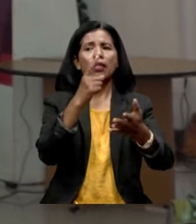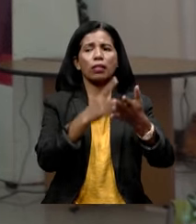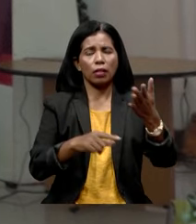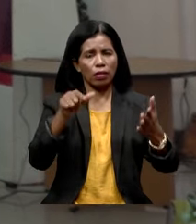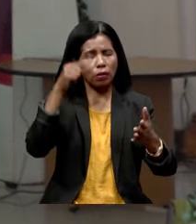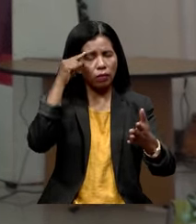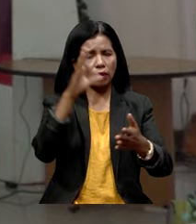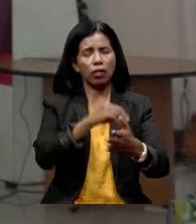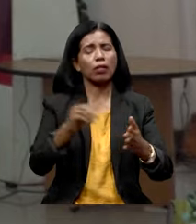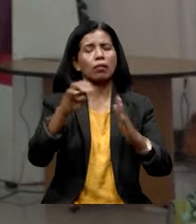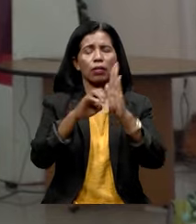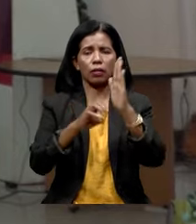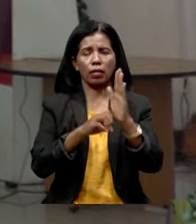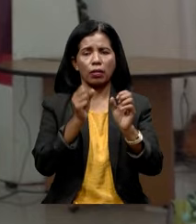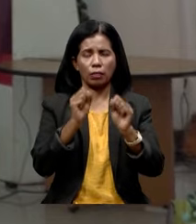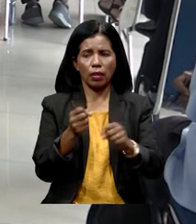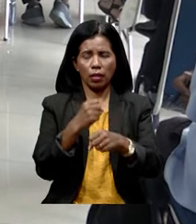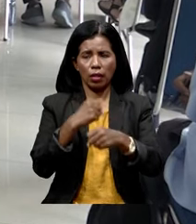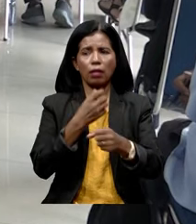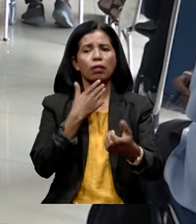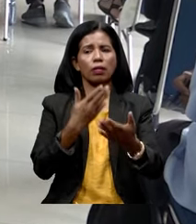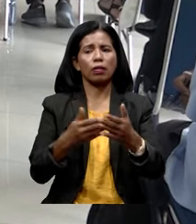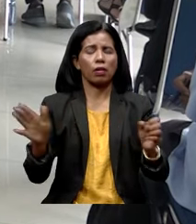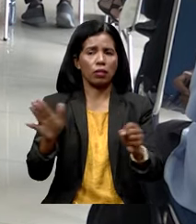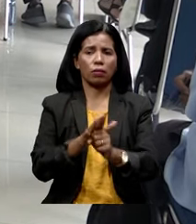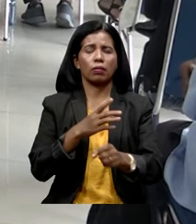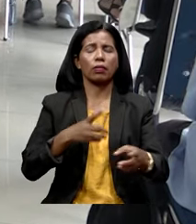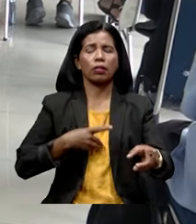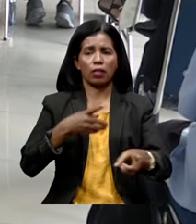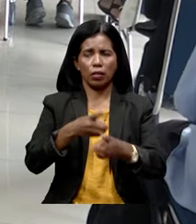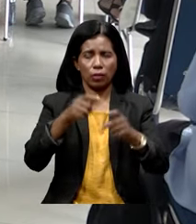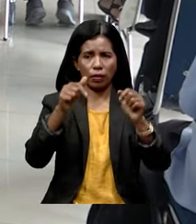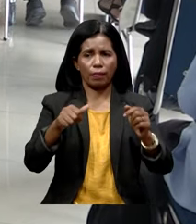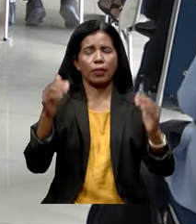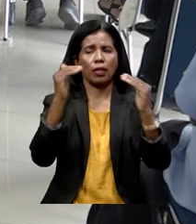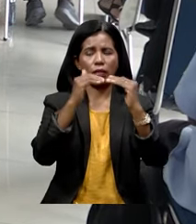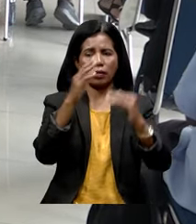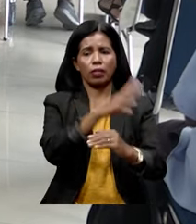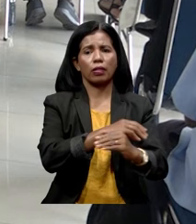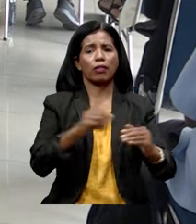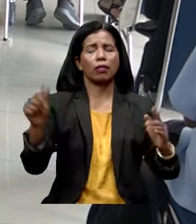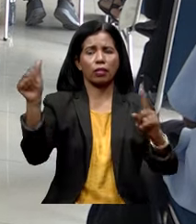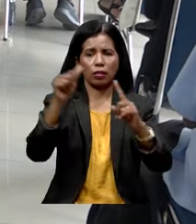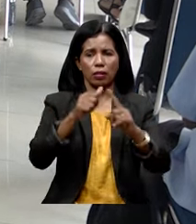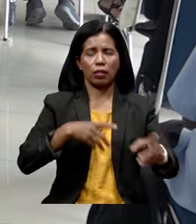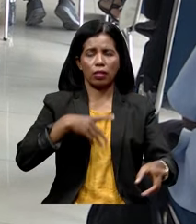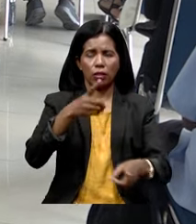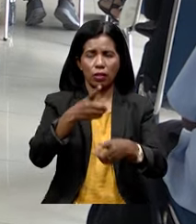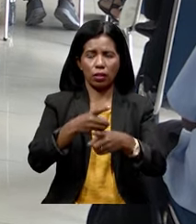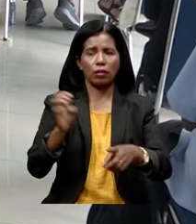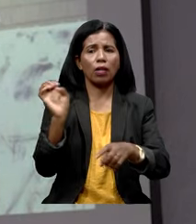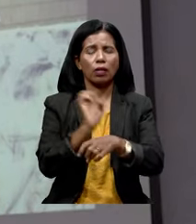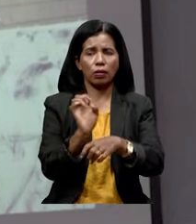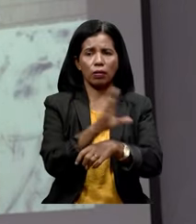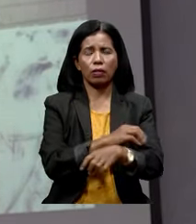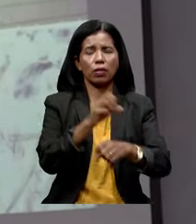governo ga sedang estado ne bel halu diak liu atu hakono direitu irene. Plano seminário o tema reflexão atingimento direito à economia